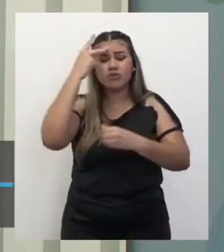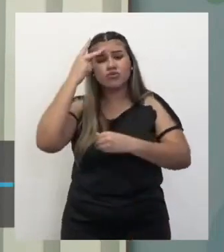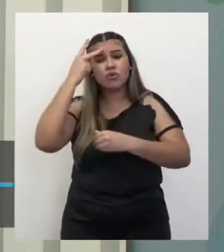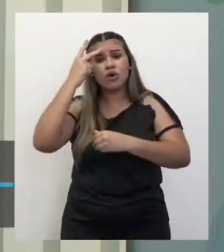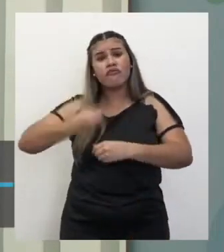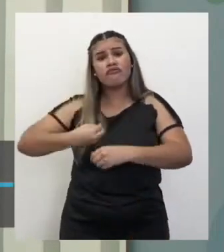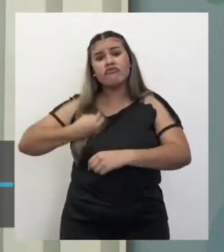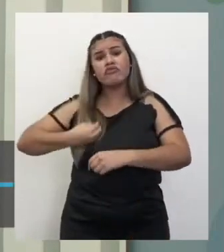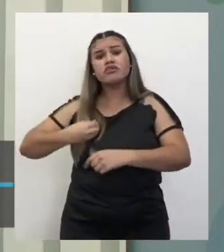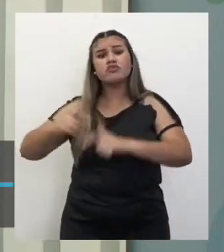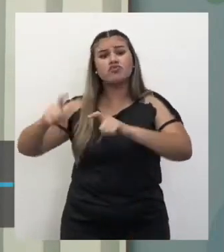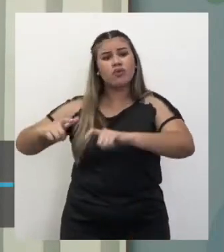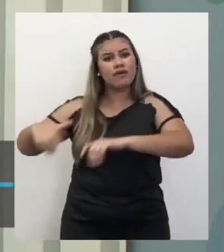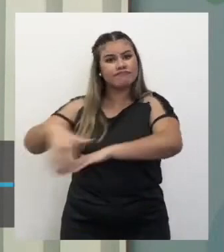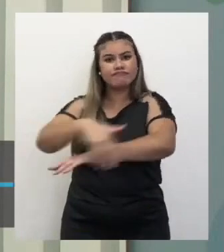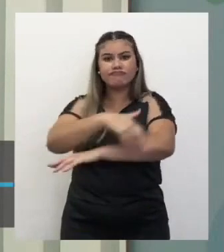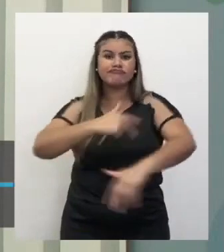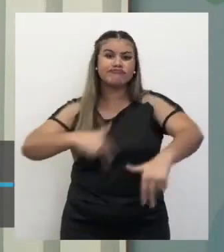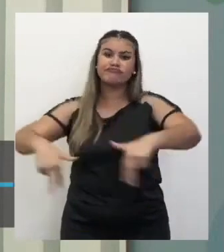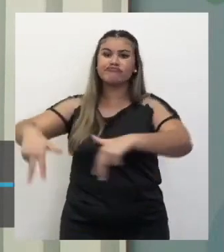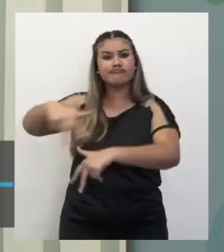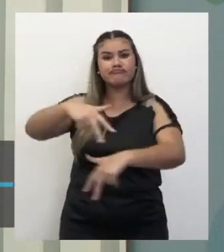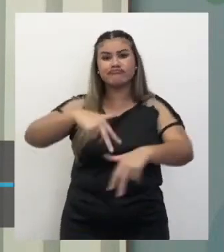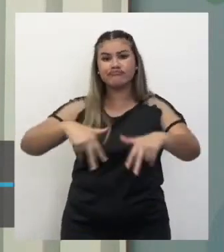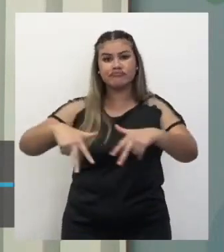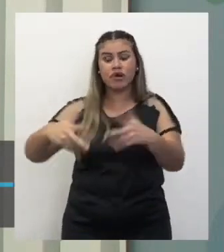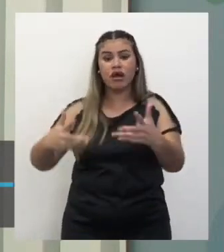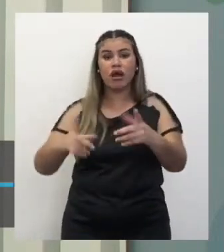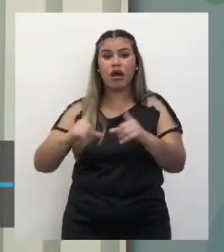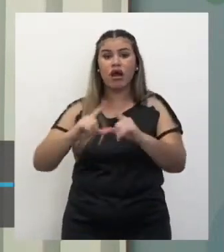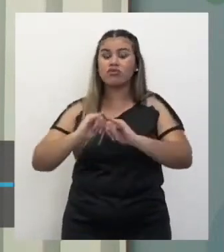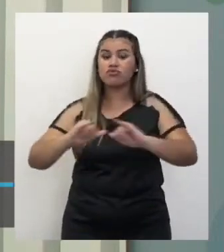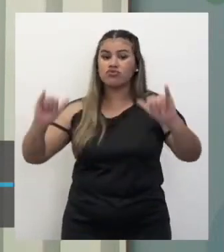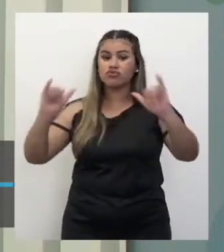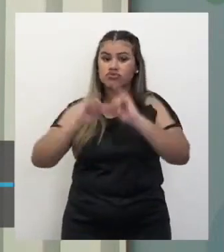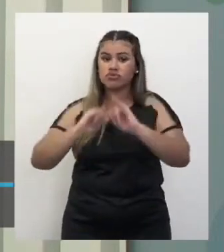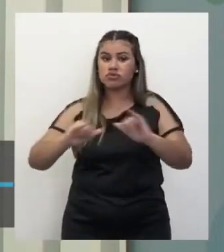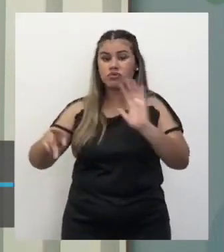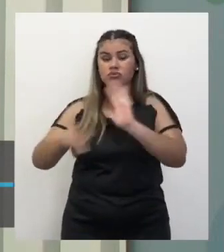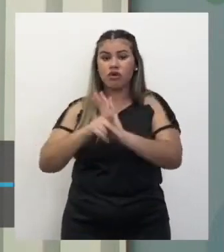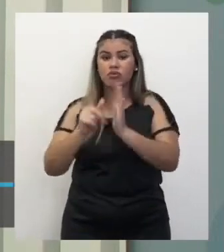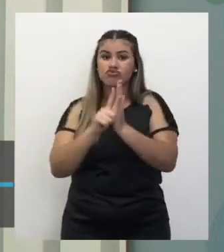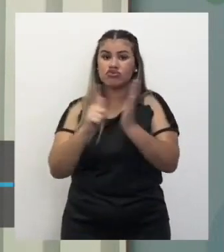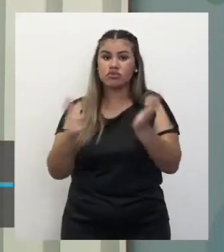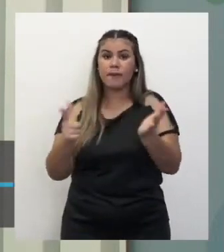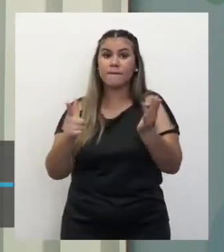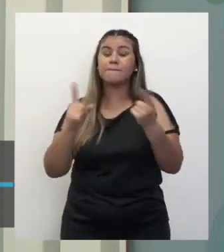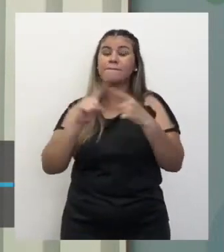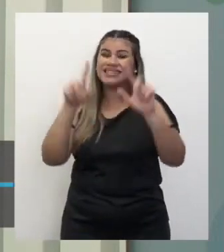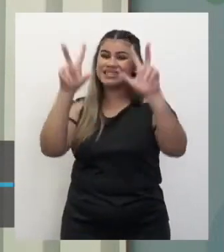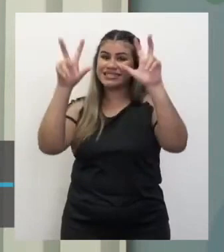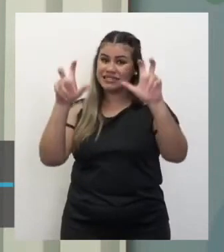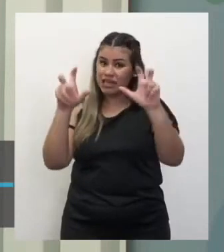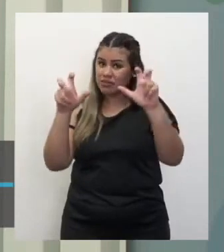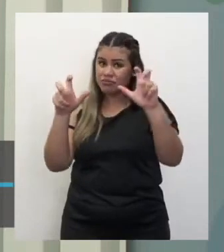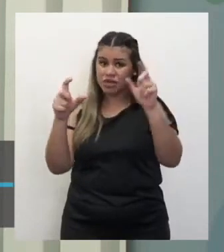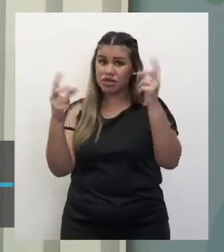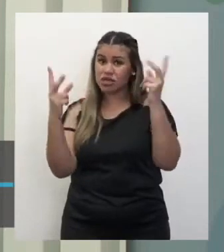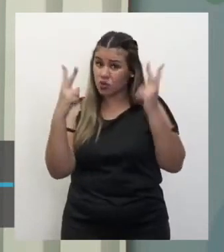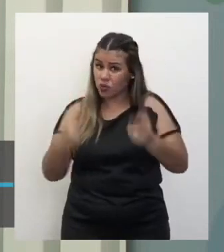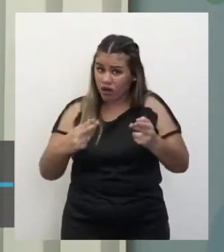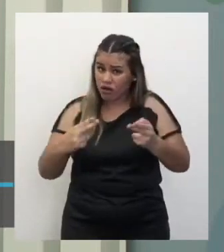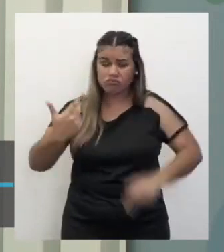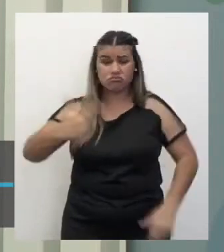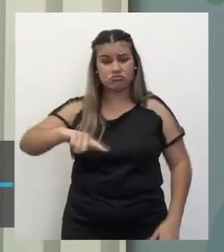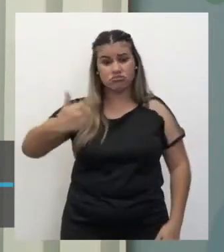notícia de jornal. Só que uma notícia de jornal jamais teria como manchete o bicho, que é o título do poema.